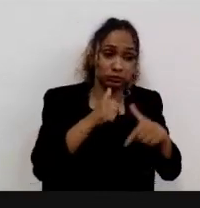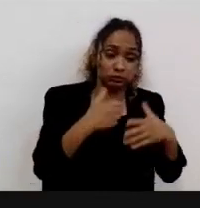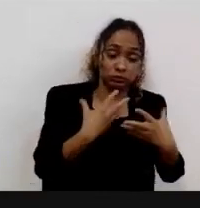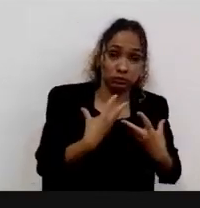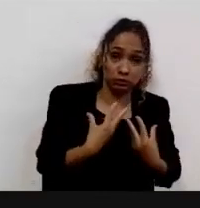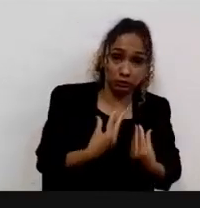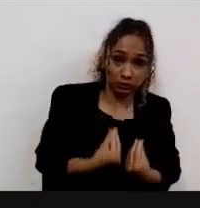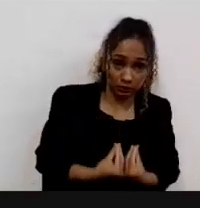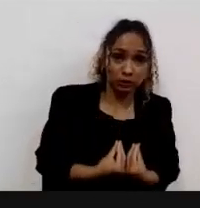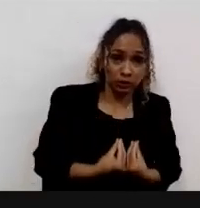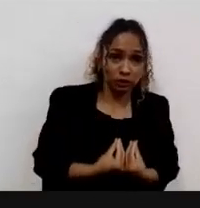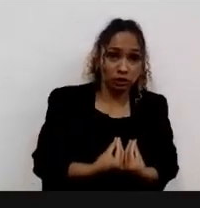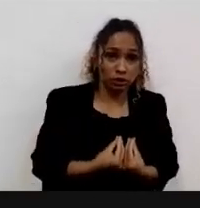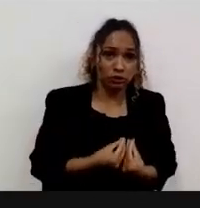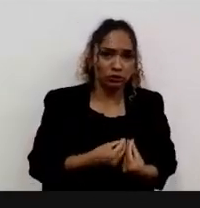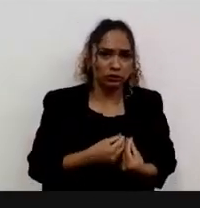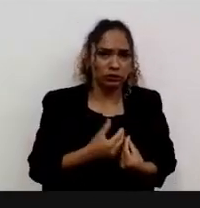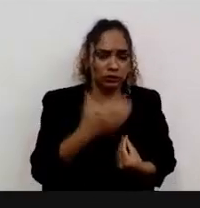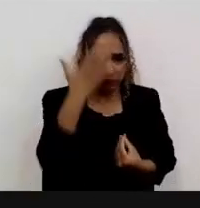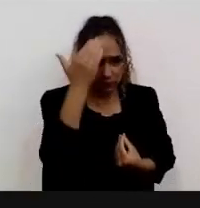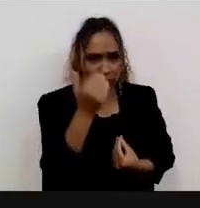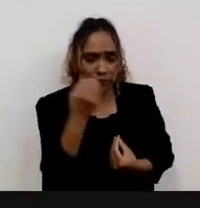gente fez agora que a gente fez um bom